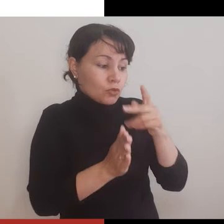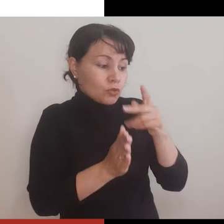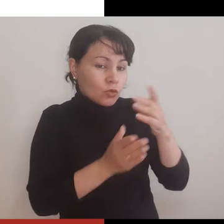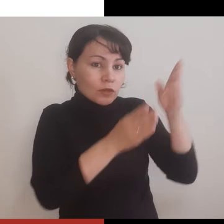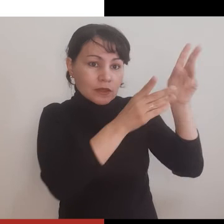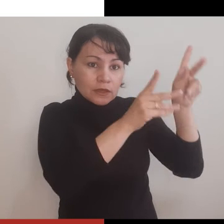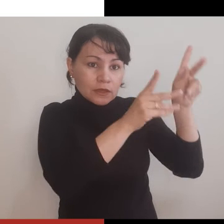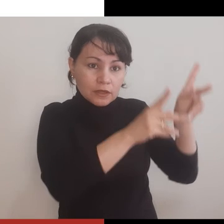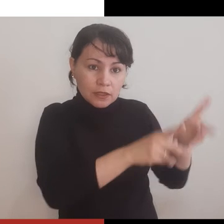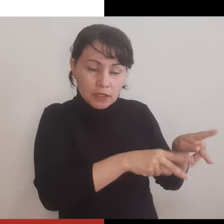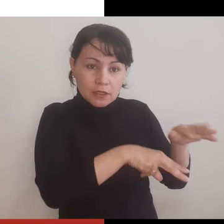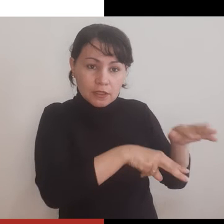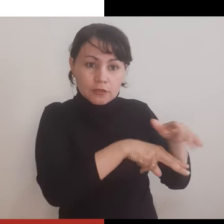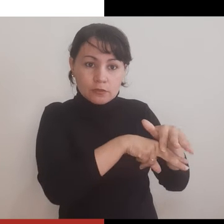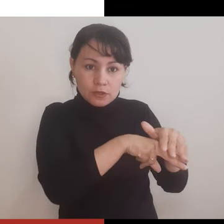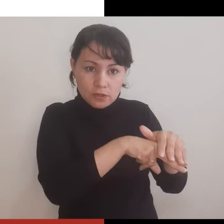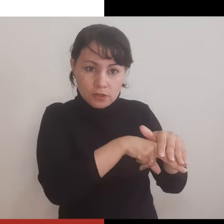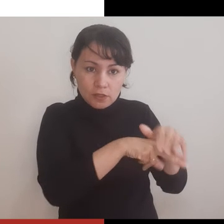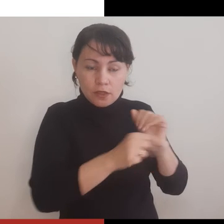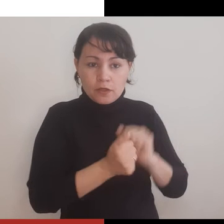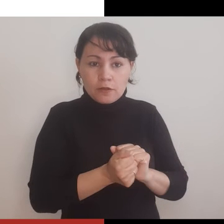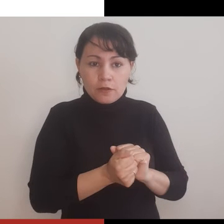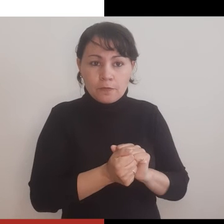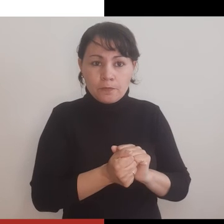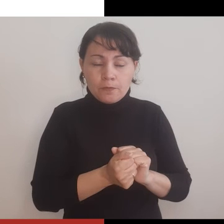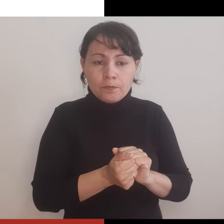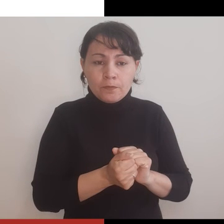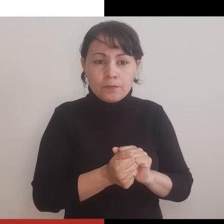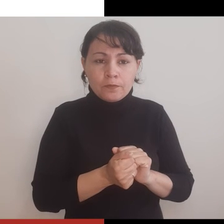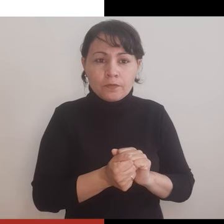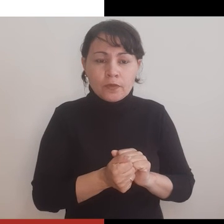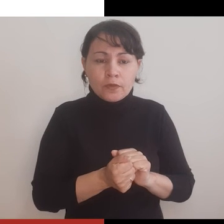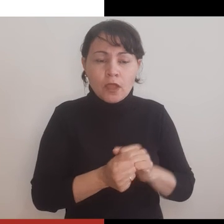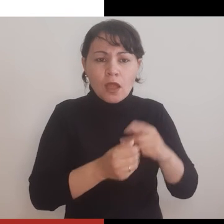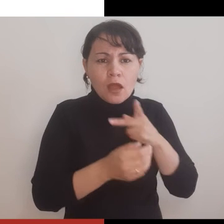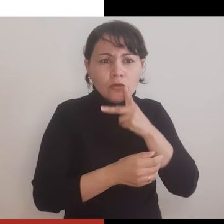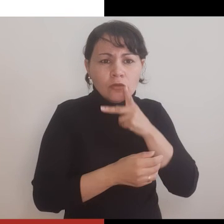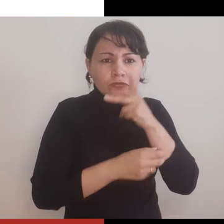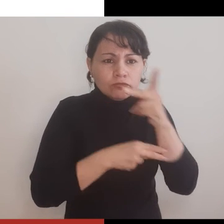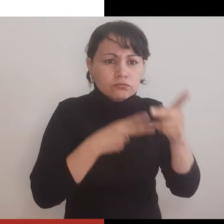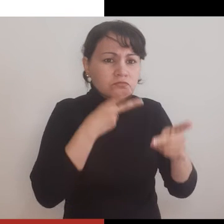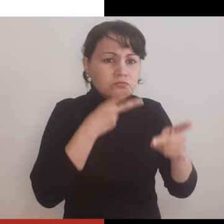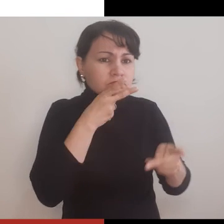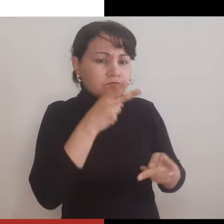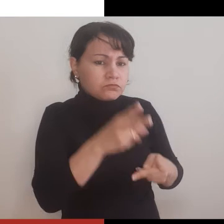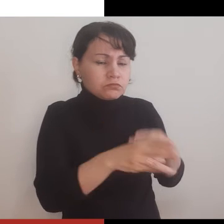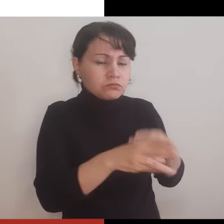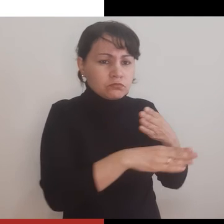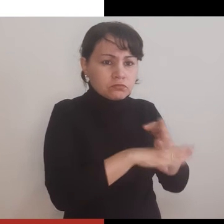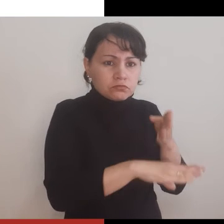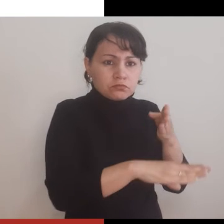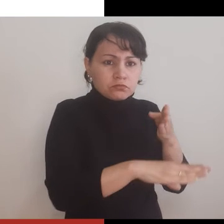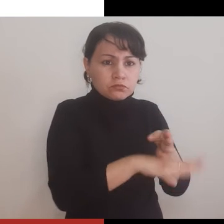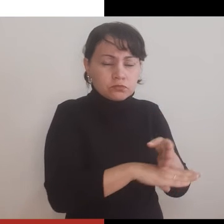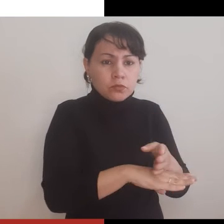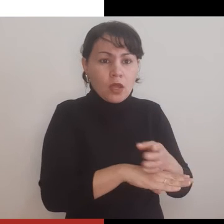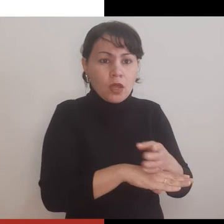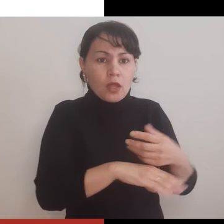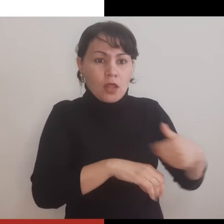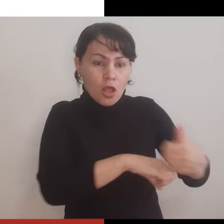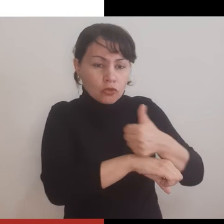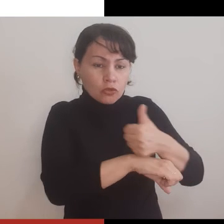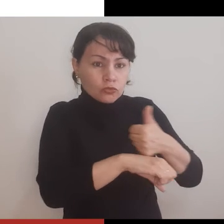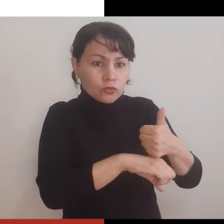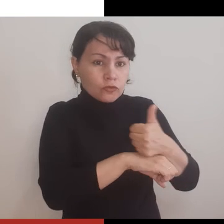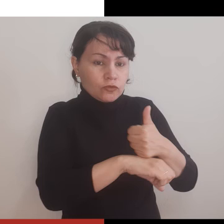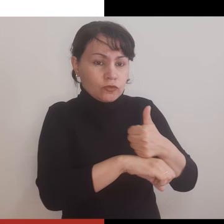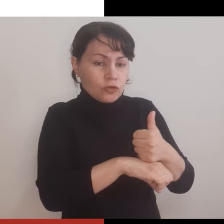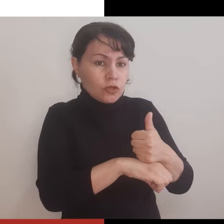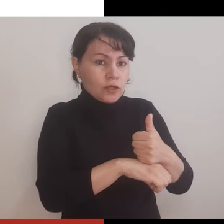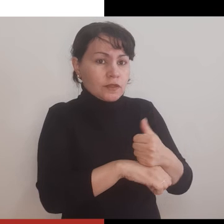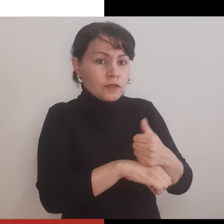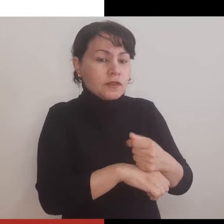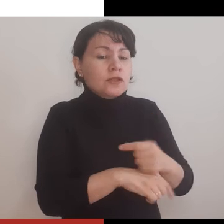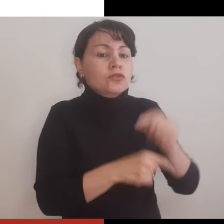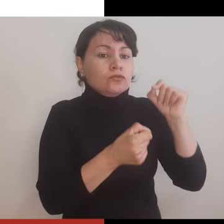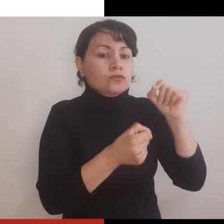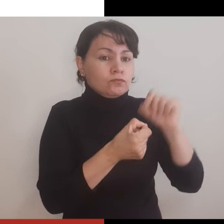né? O fluxo de entrada e saída desses profissionais, que ele seja